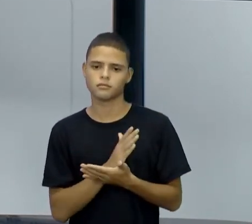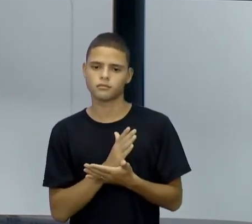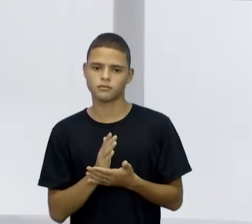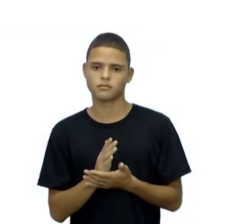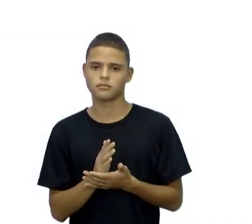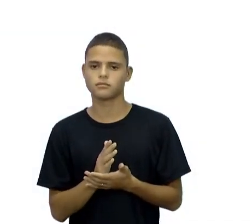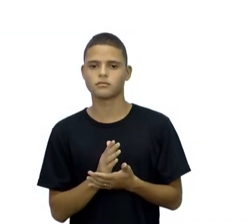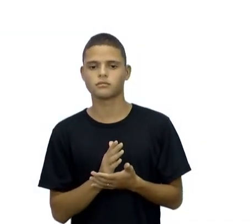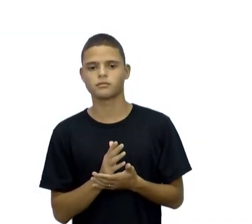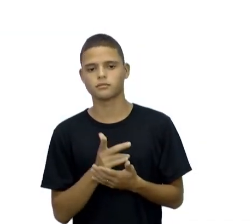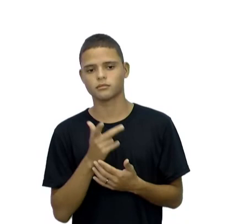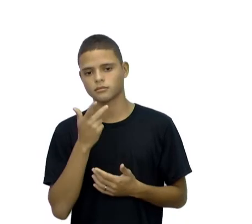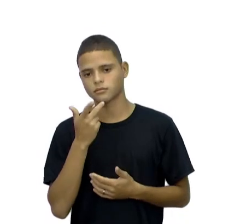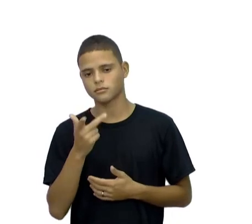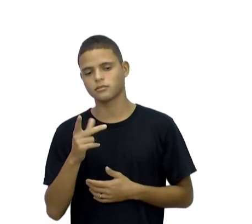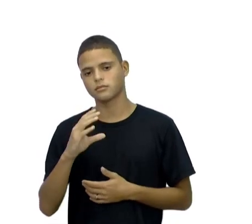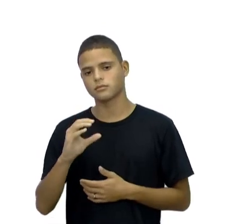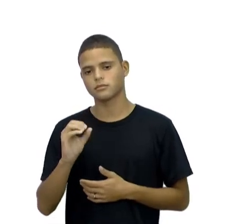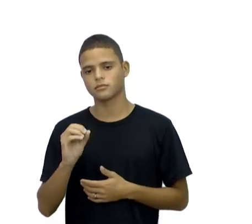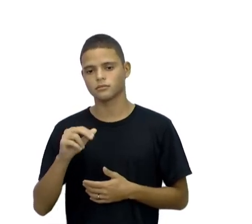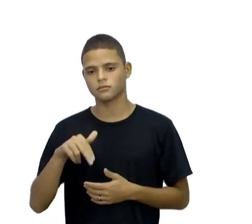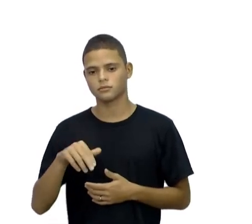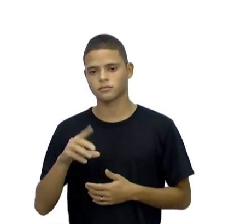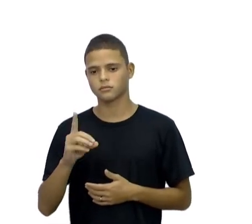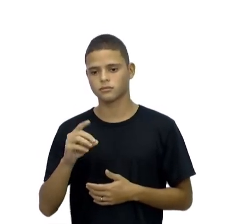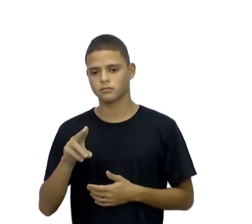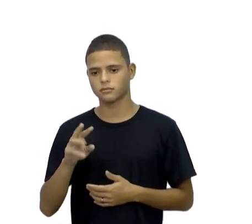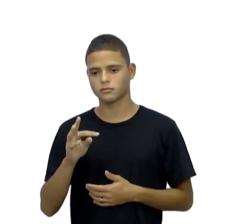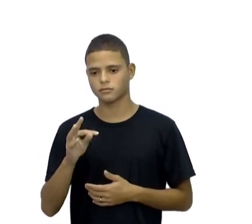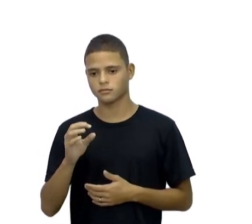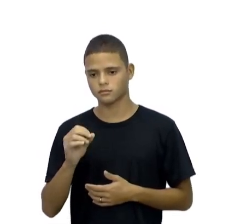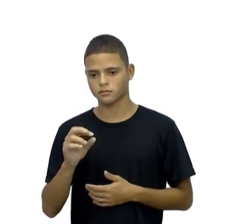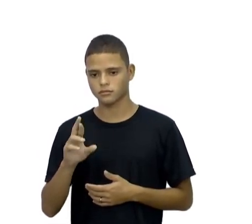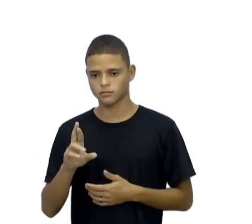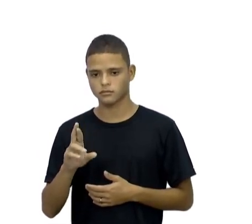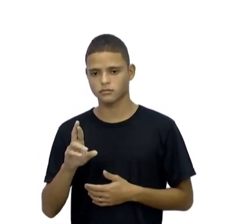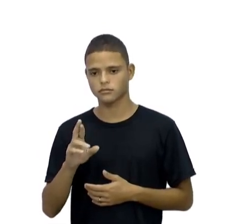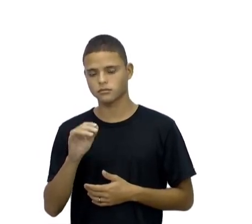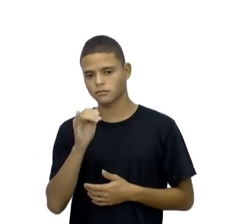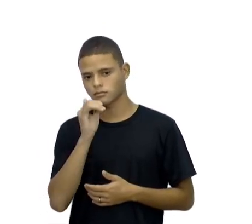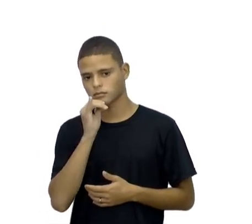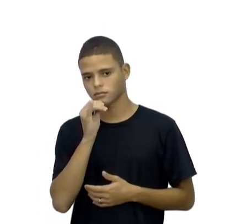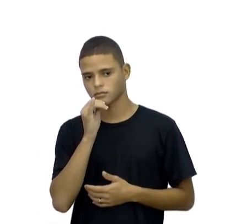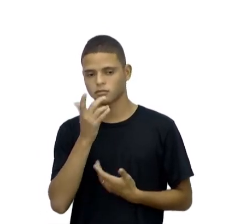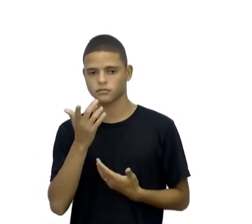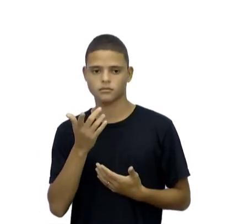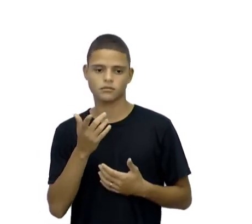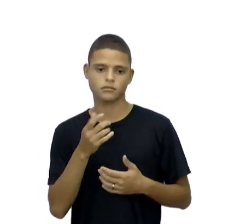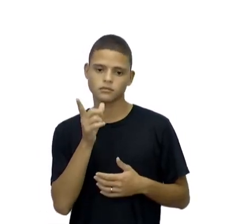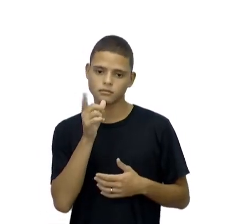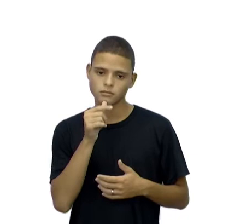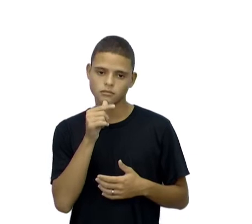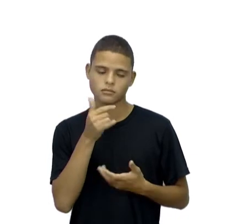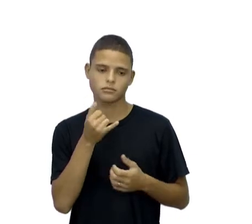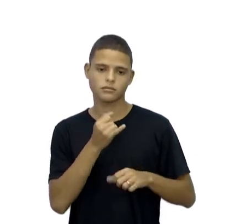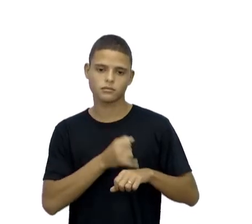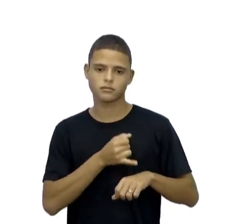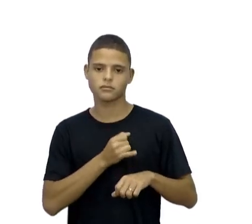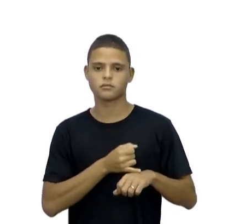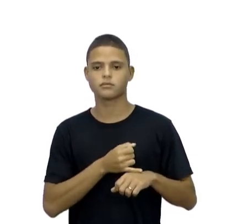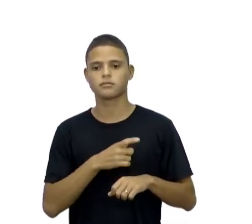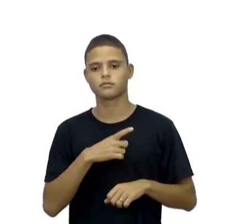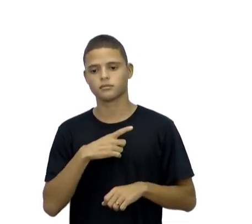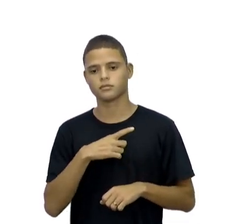condutor, que, por exemplo, são os metais, a água também é um condutor, que tem